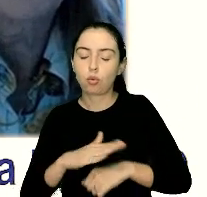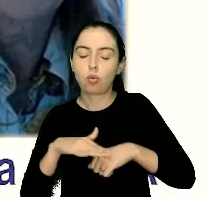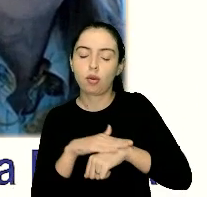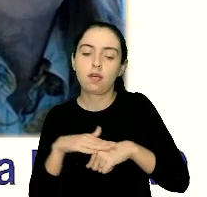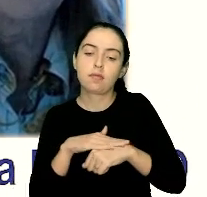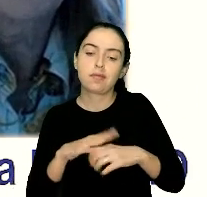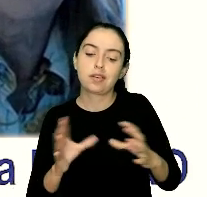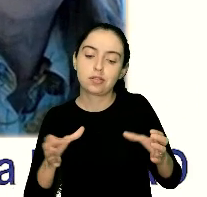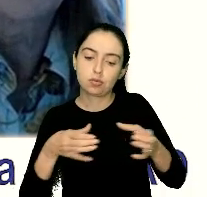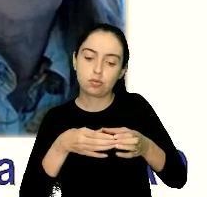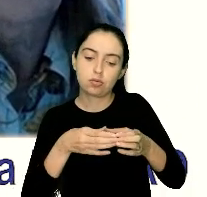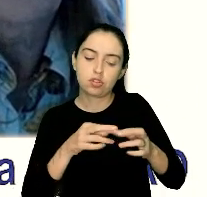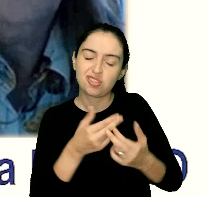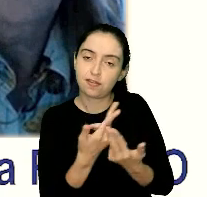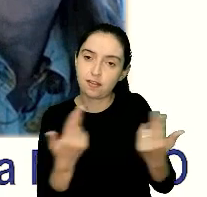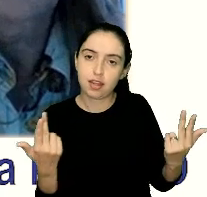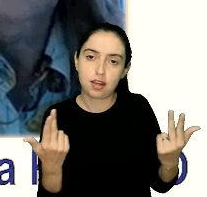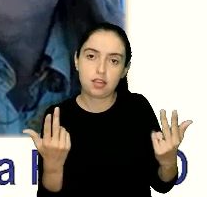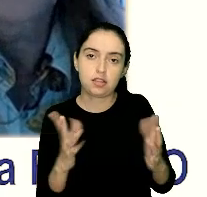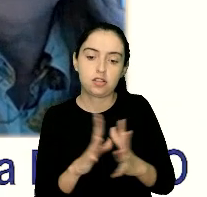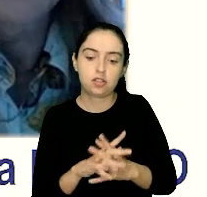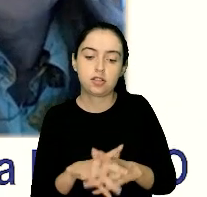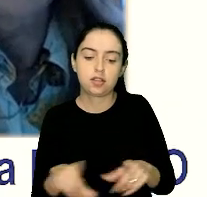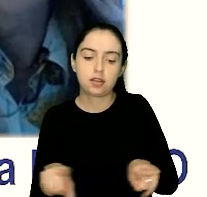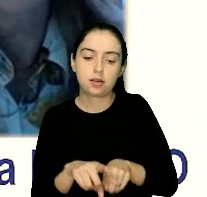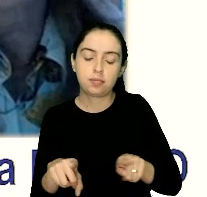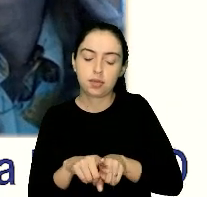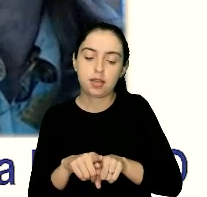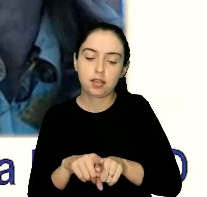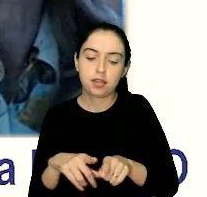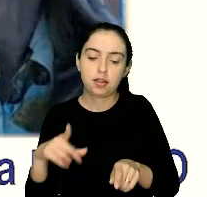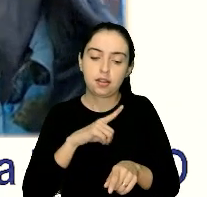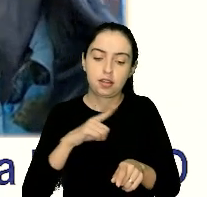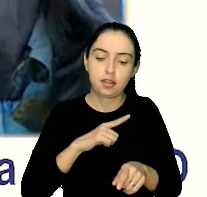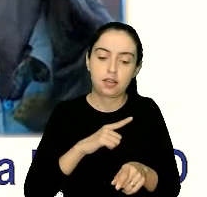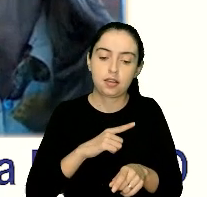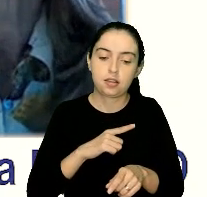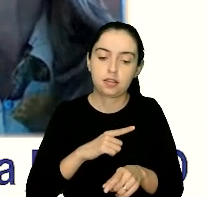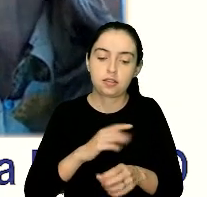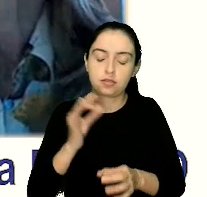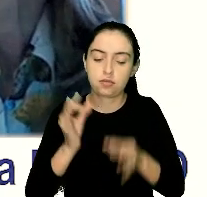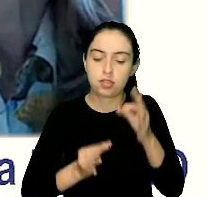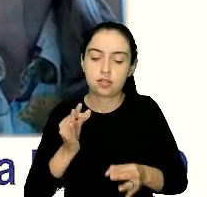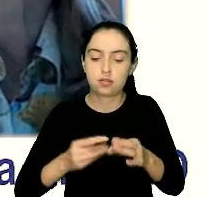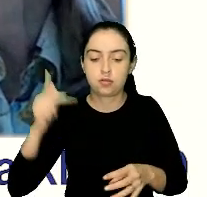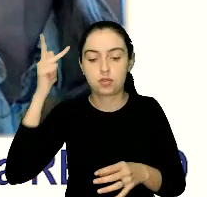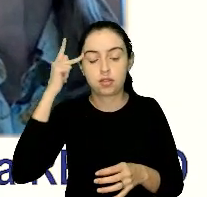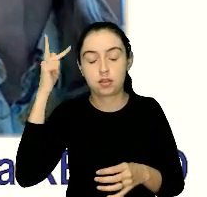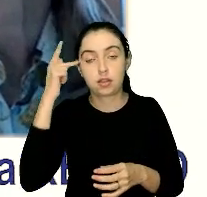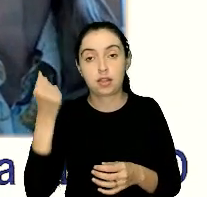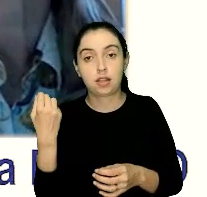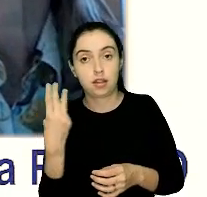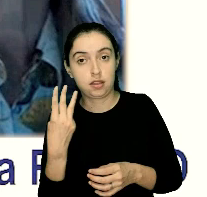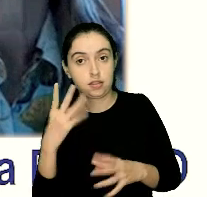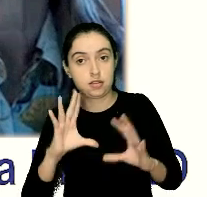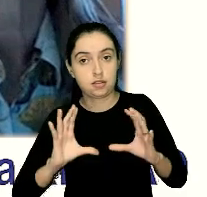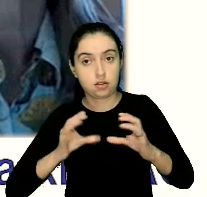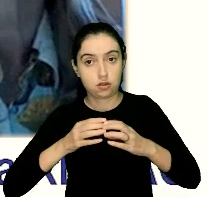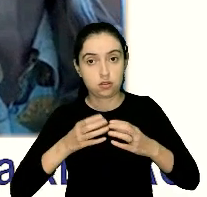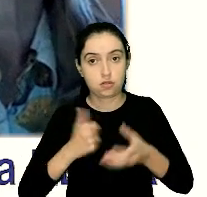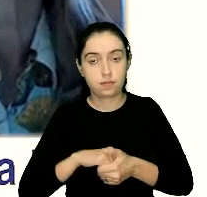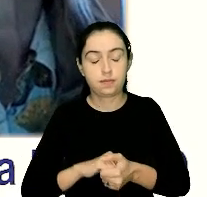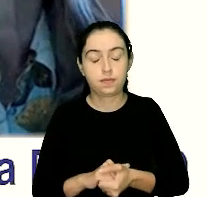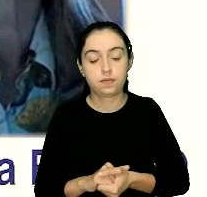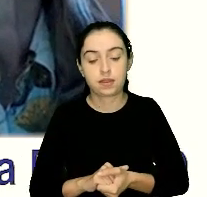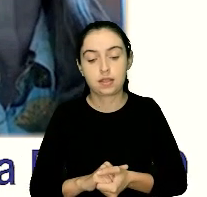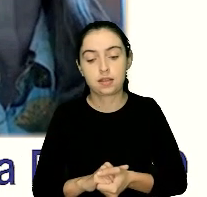comissões que também a gente tem na seção judiciária de São Paulo, da terceira região, e